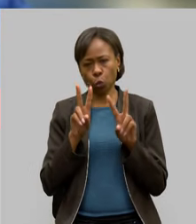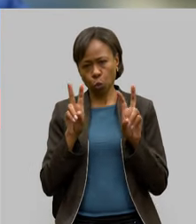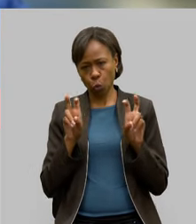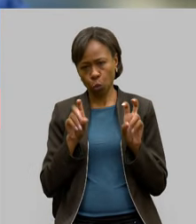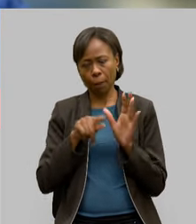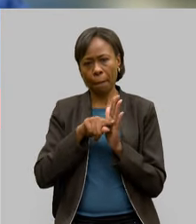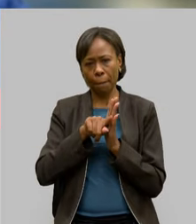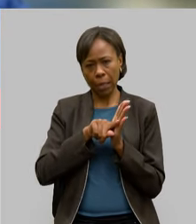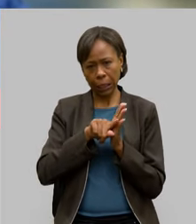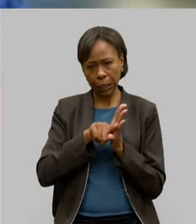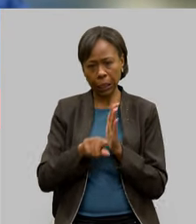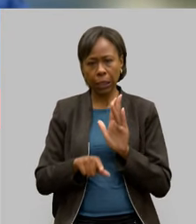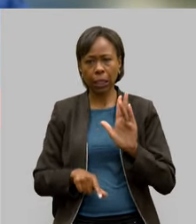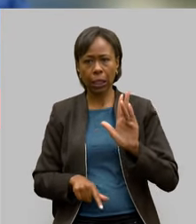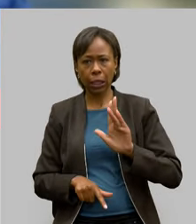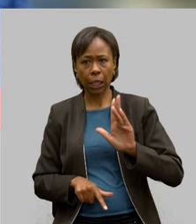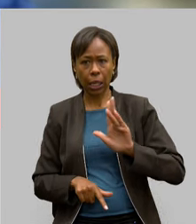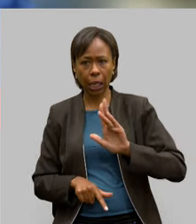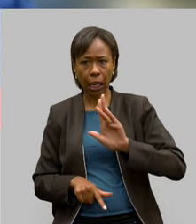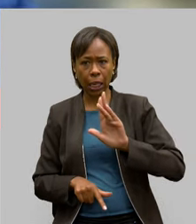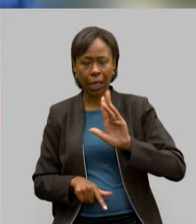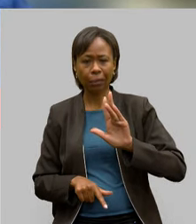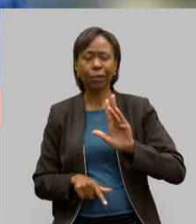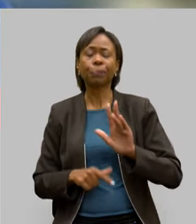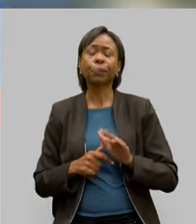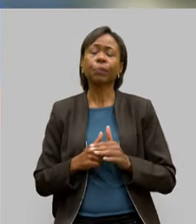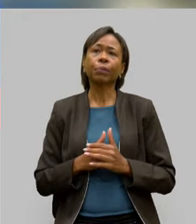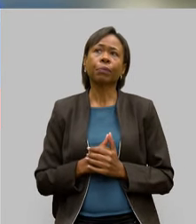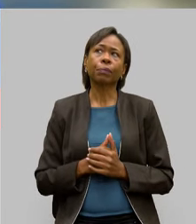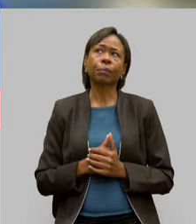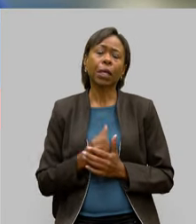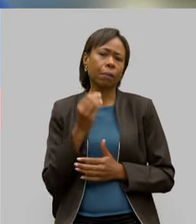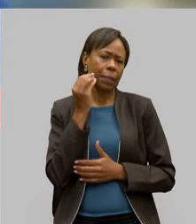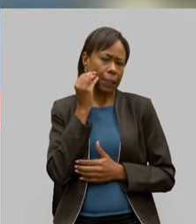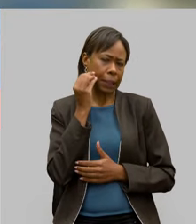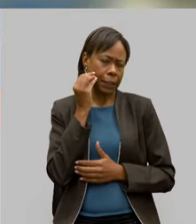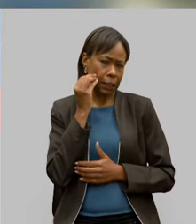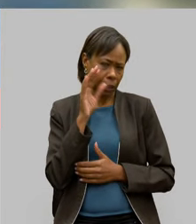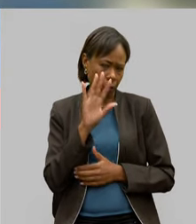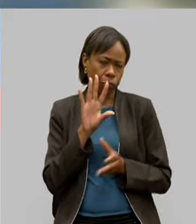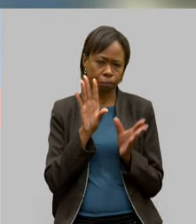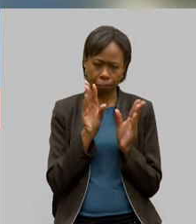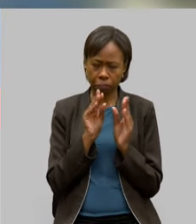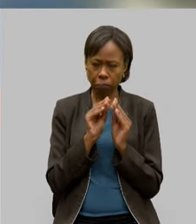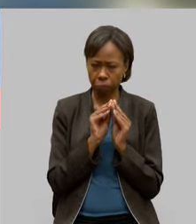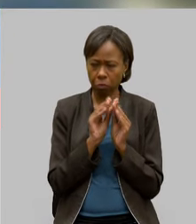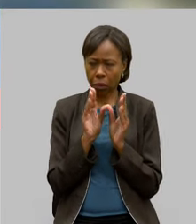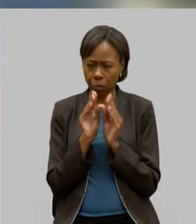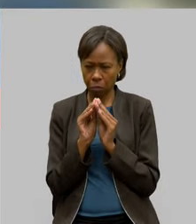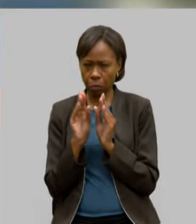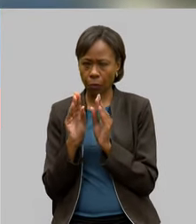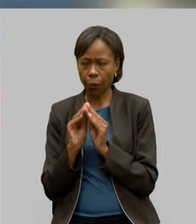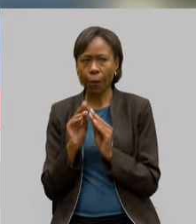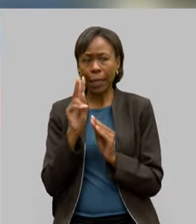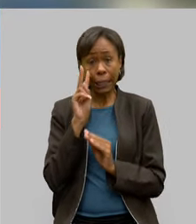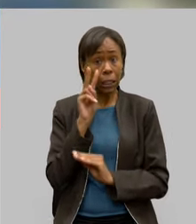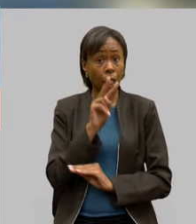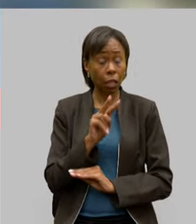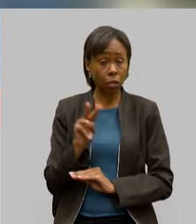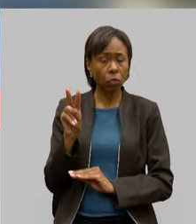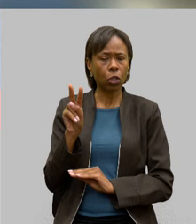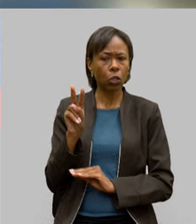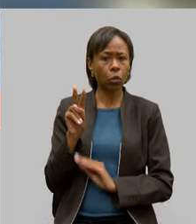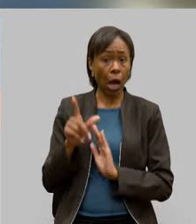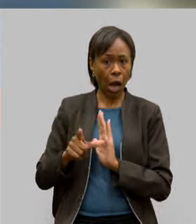em cannabis Eh vamos vamos tentar fazer um recorte aqui então o que nós nós nós temos visto aí pelas palestras